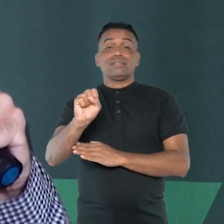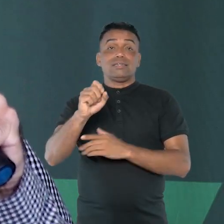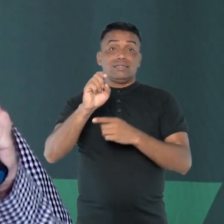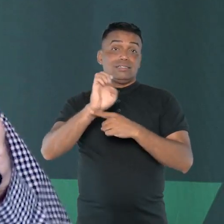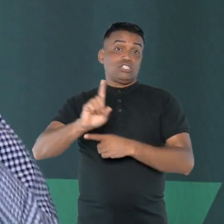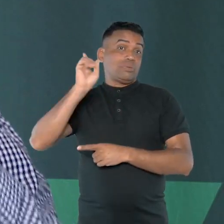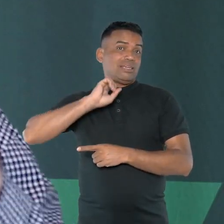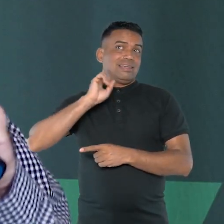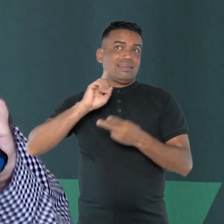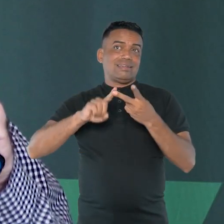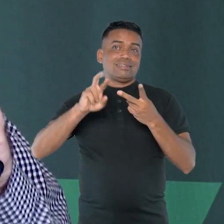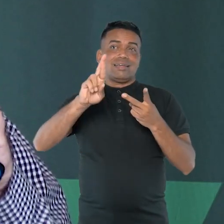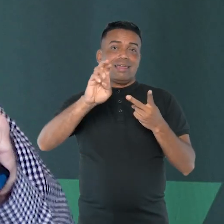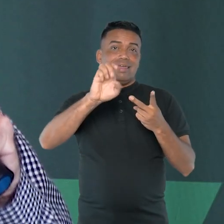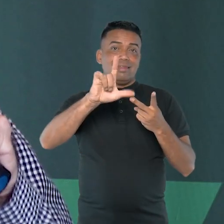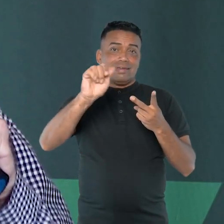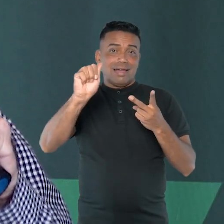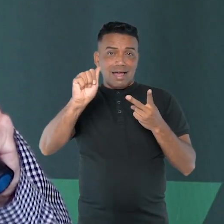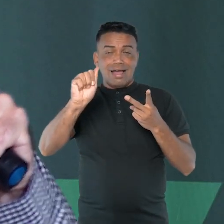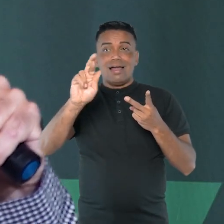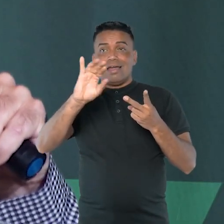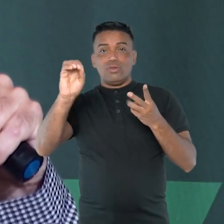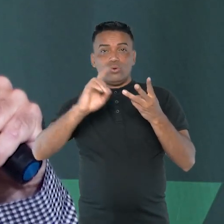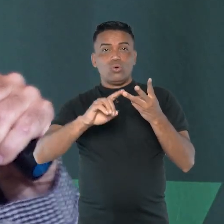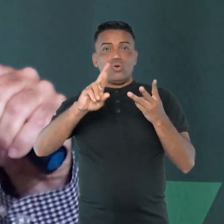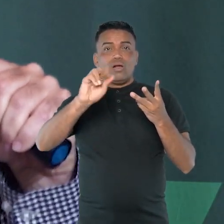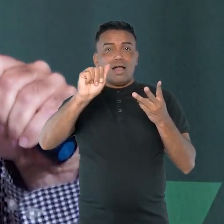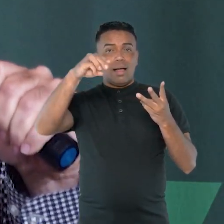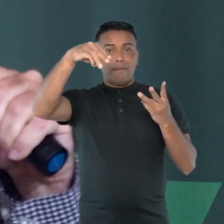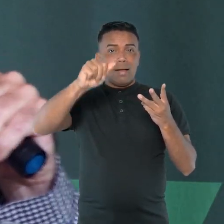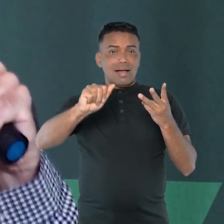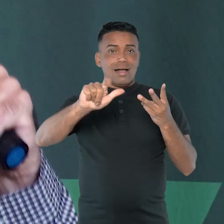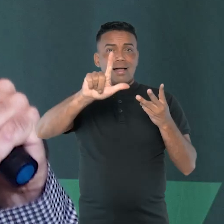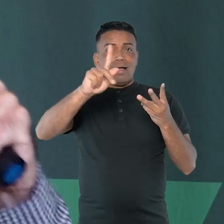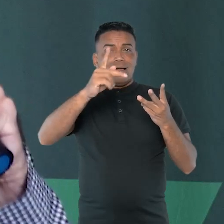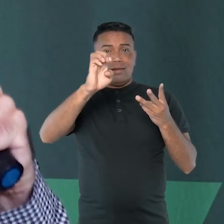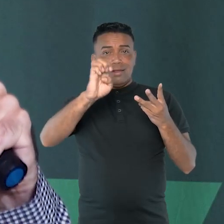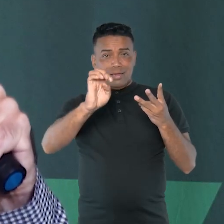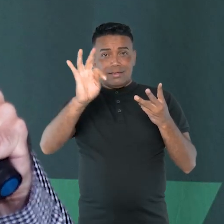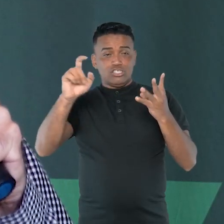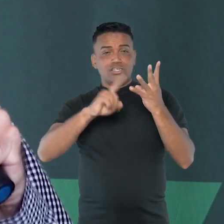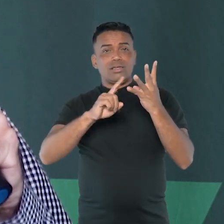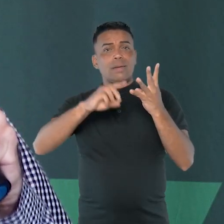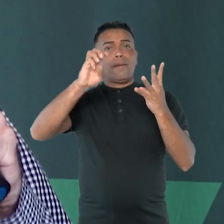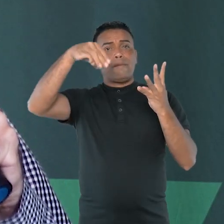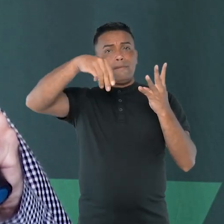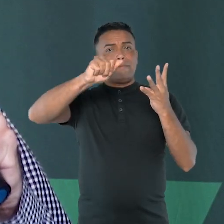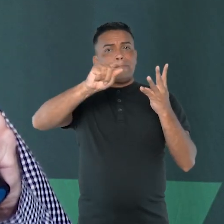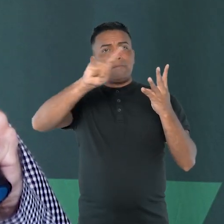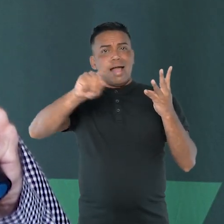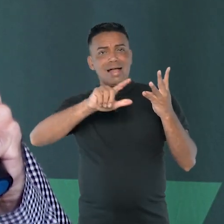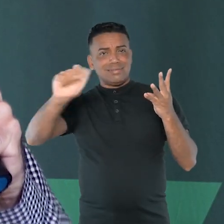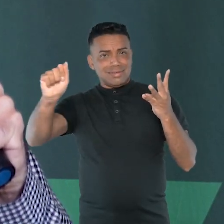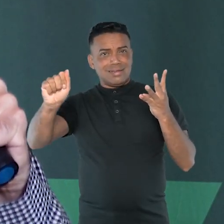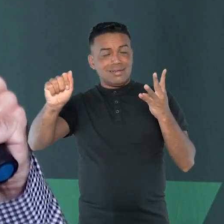Ramalhete, você tem o pioneirismo da Masa, sabe? Assim, você tem, então, uma